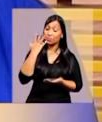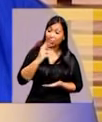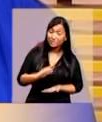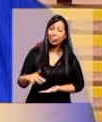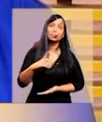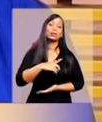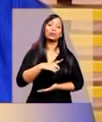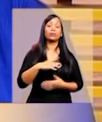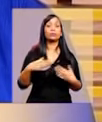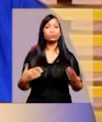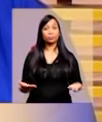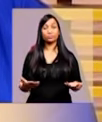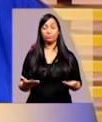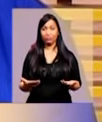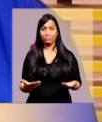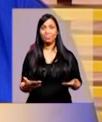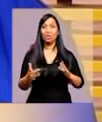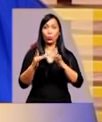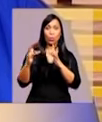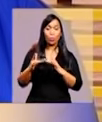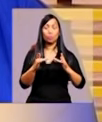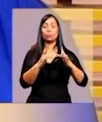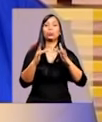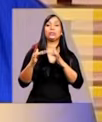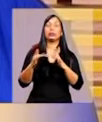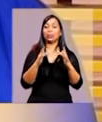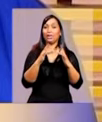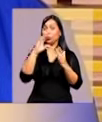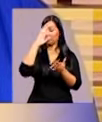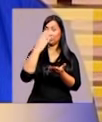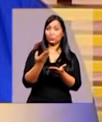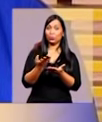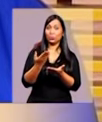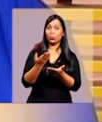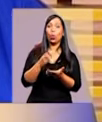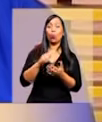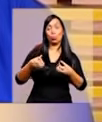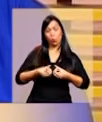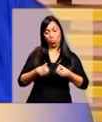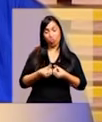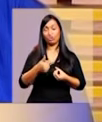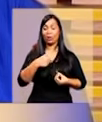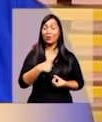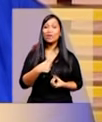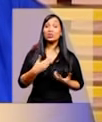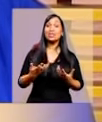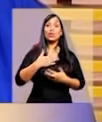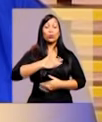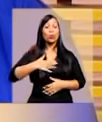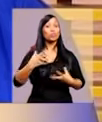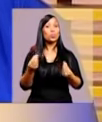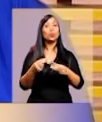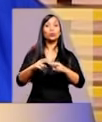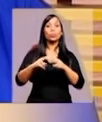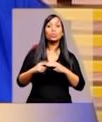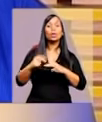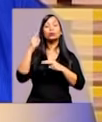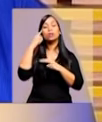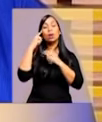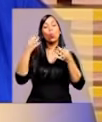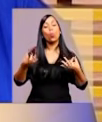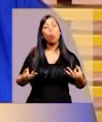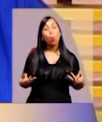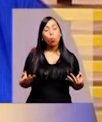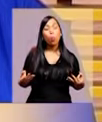éramos crianças, e ele tomou contato com o budismo antes de mim, inclusive, e gosta muito porque ele viu na